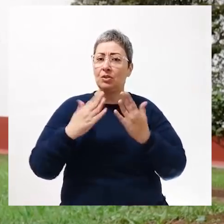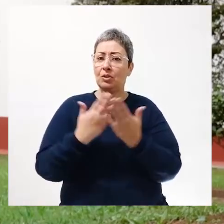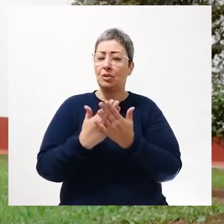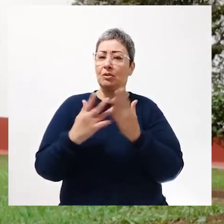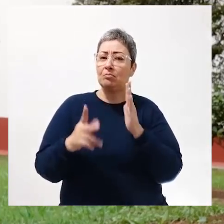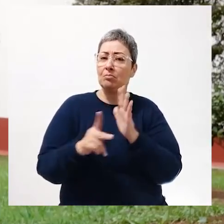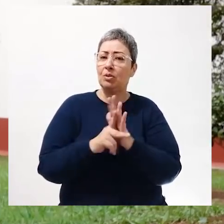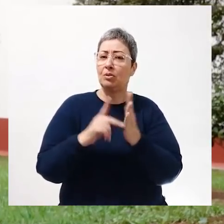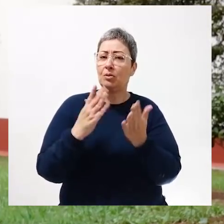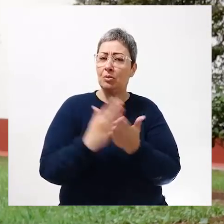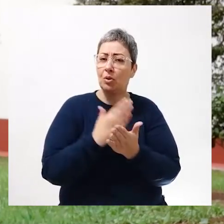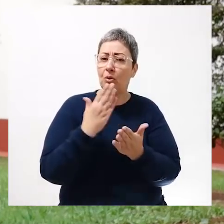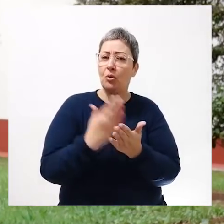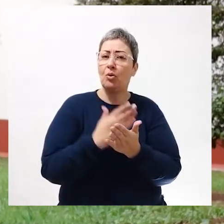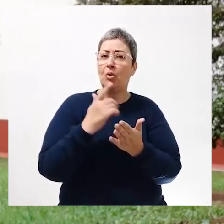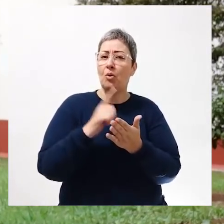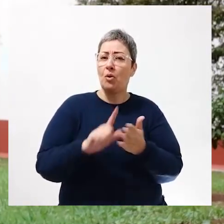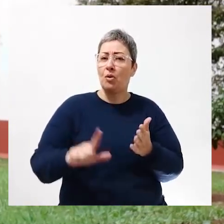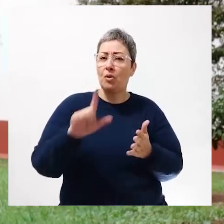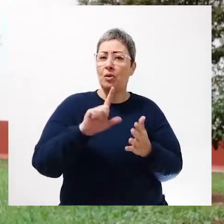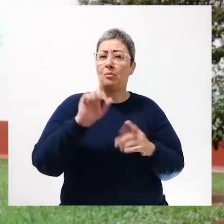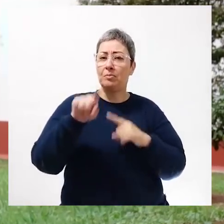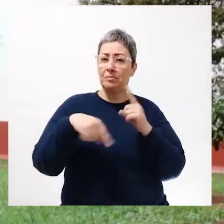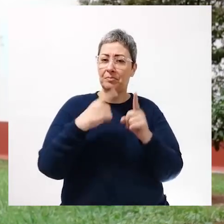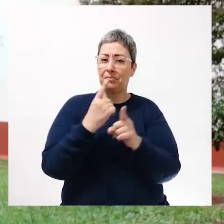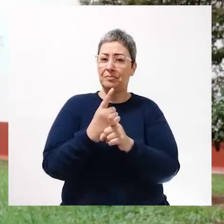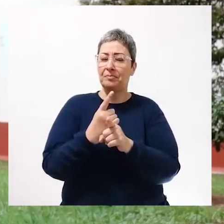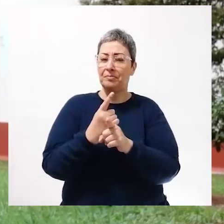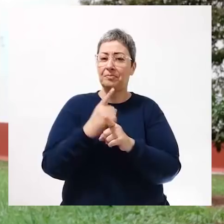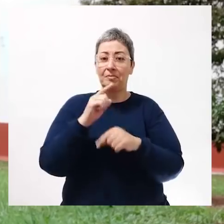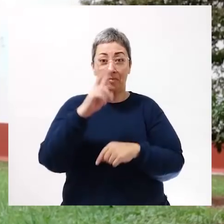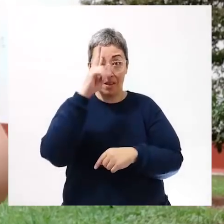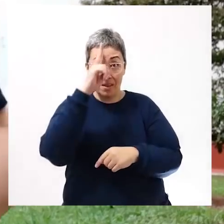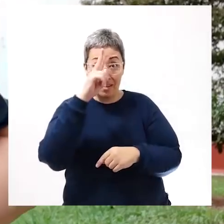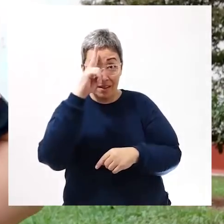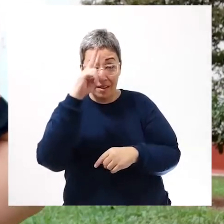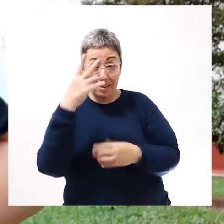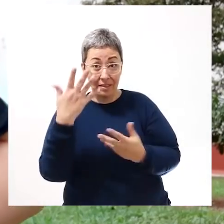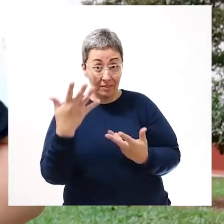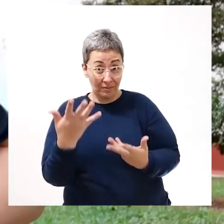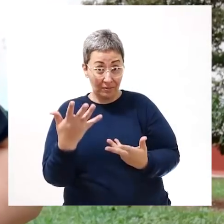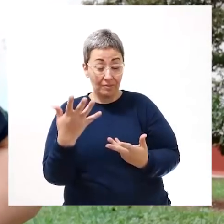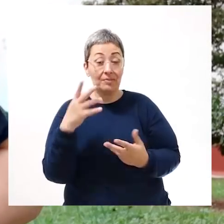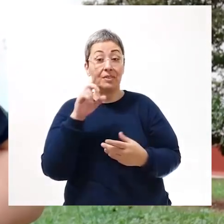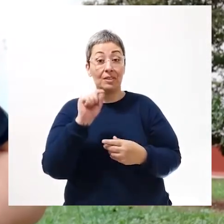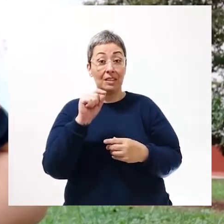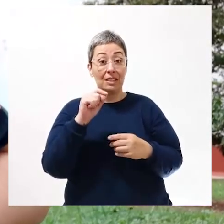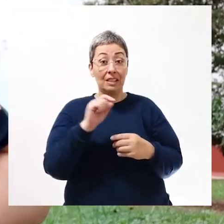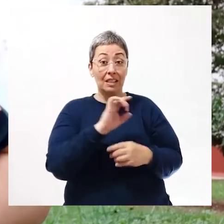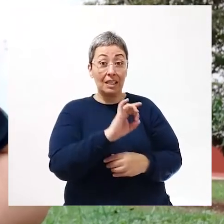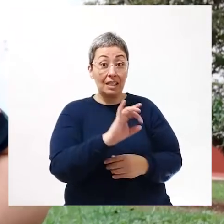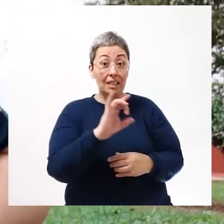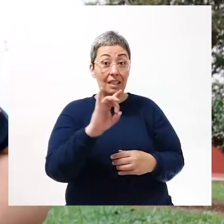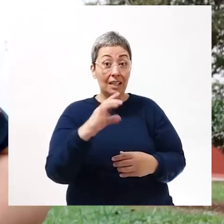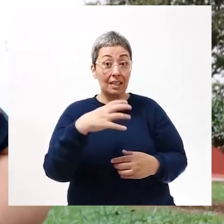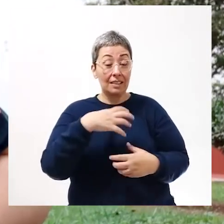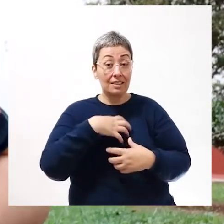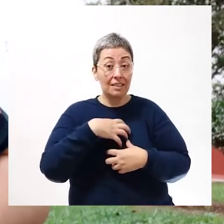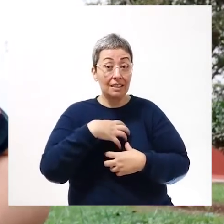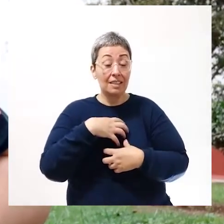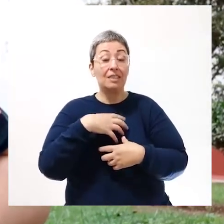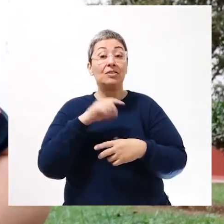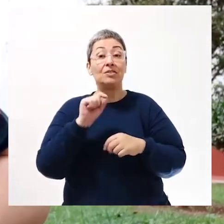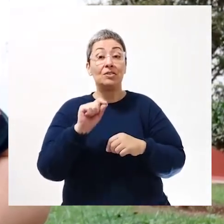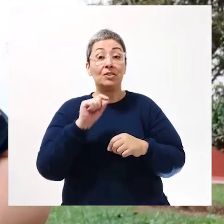escola literária, a gente se vê. Lembrando, em cada